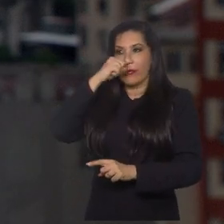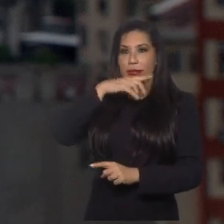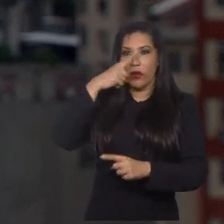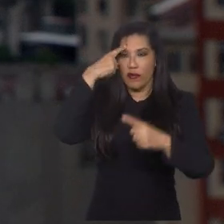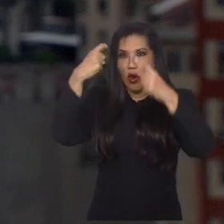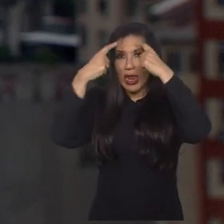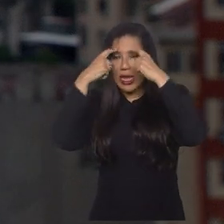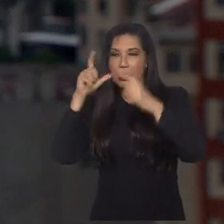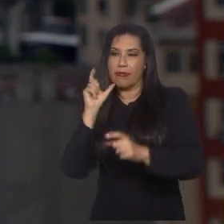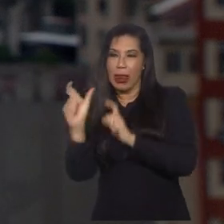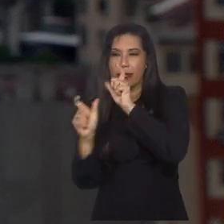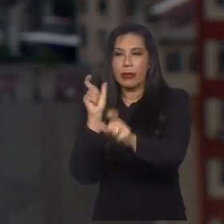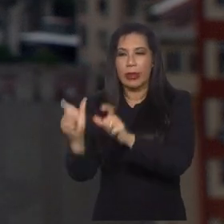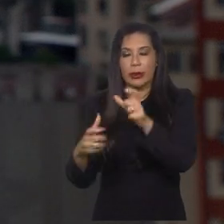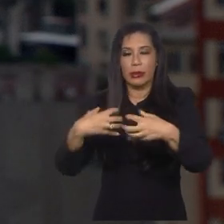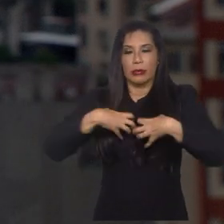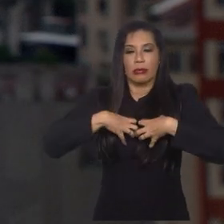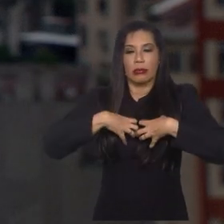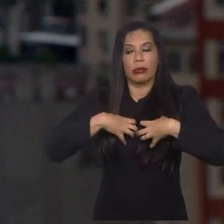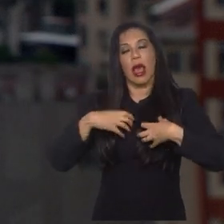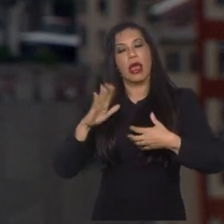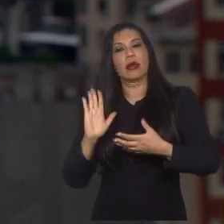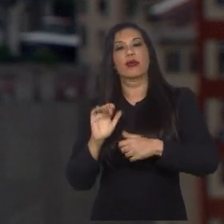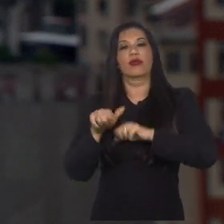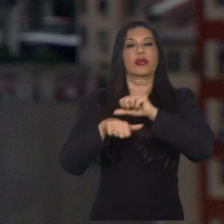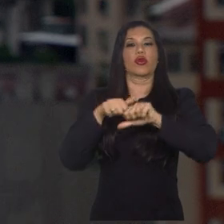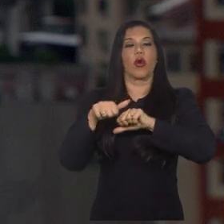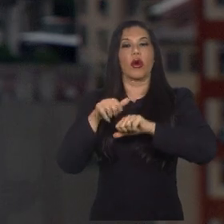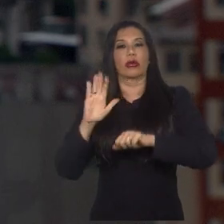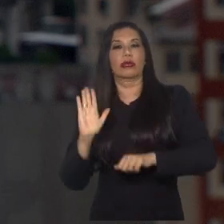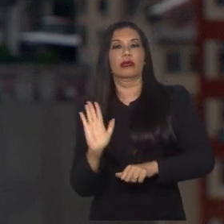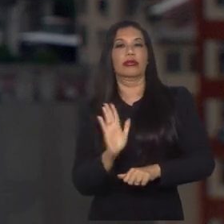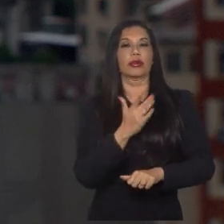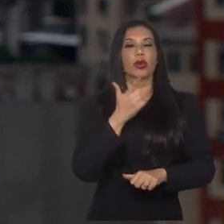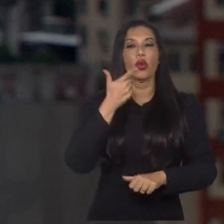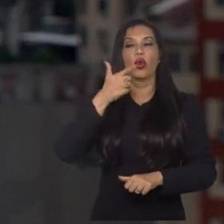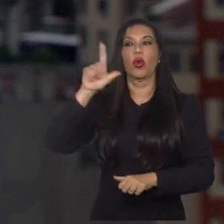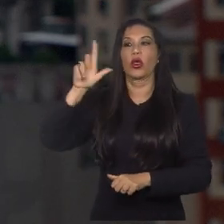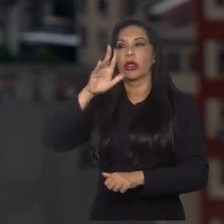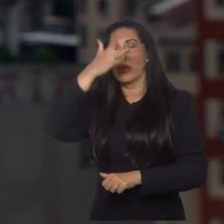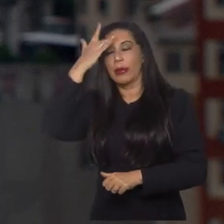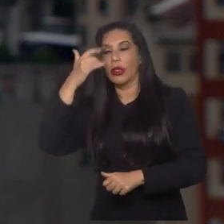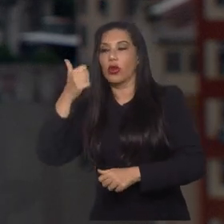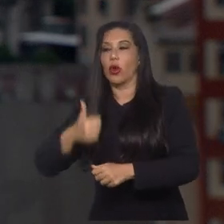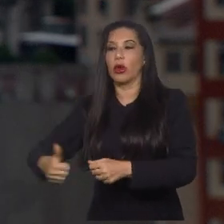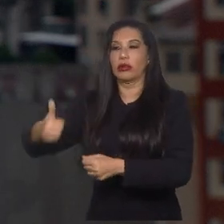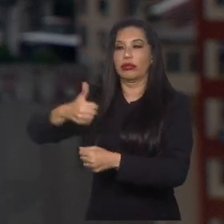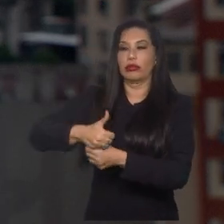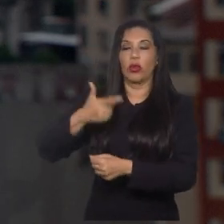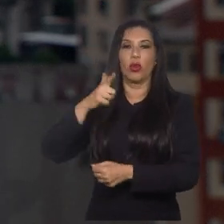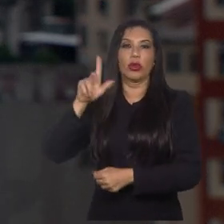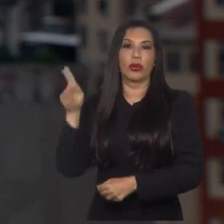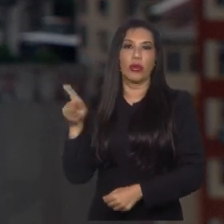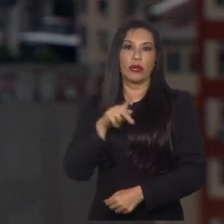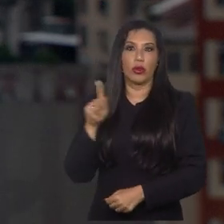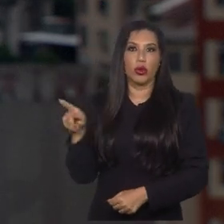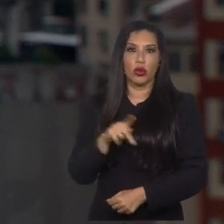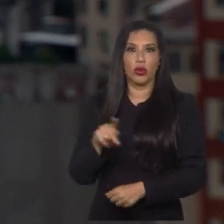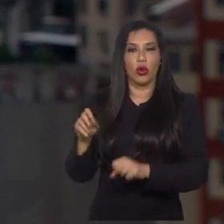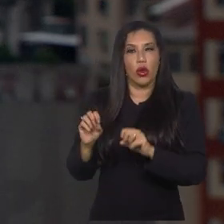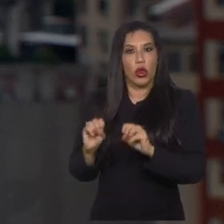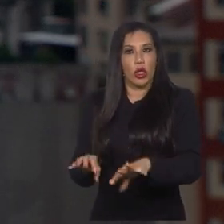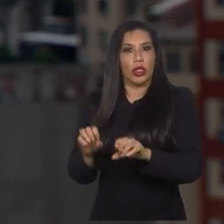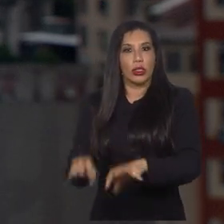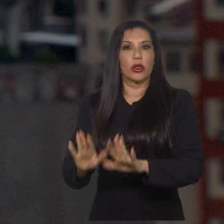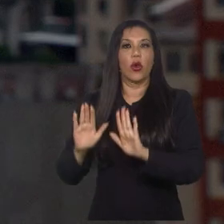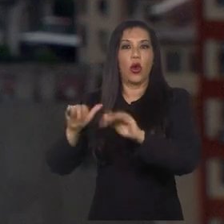o técnico australiano dali. E aí começou a se pensar num outro nome, e aí entrou o Milicic, que é o outro tipo de